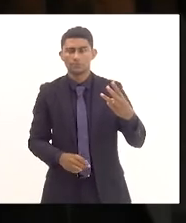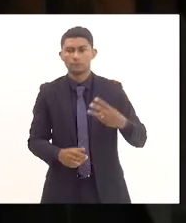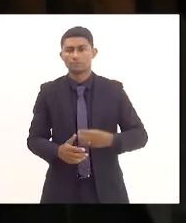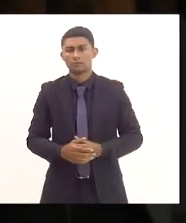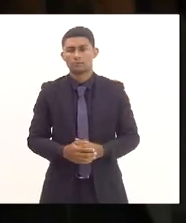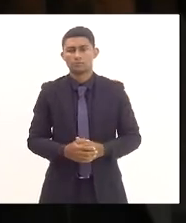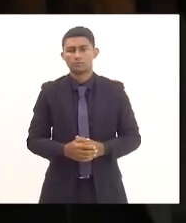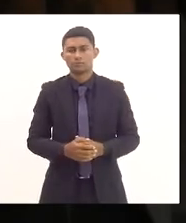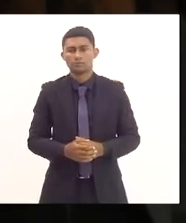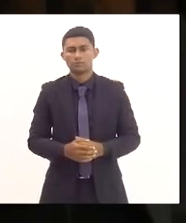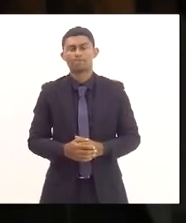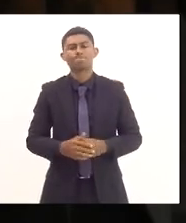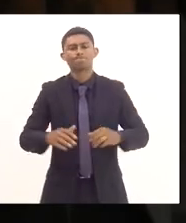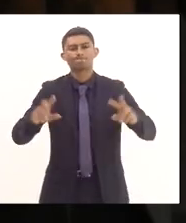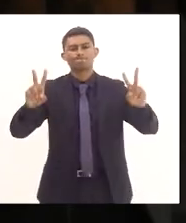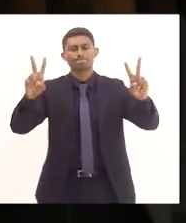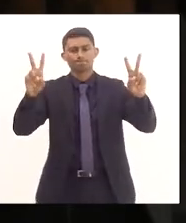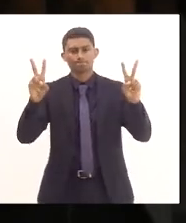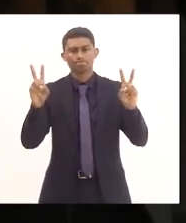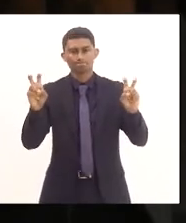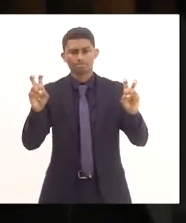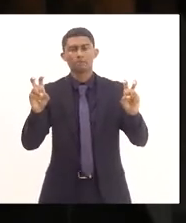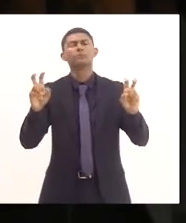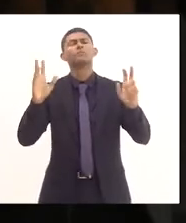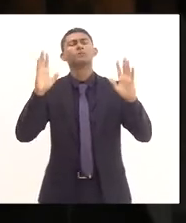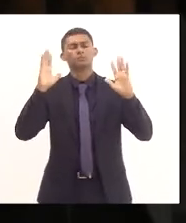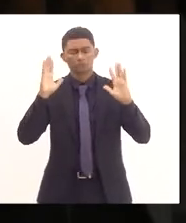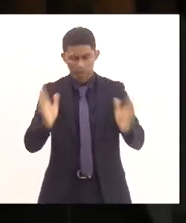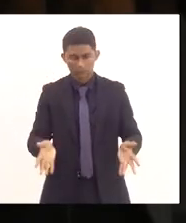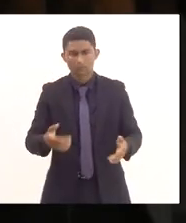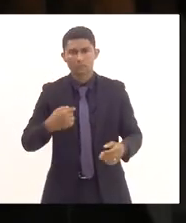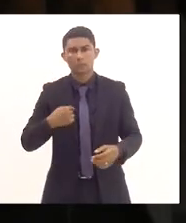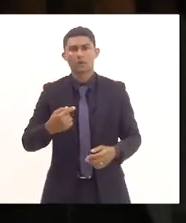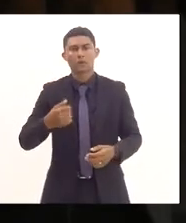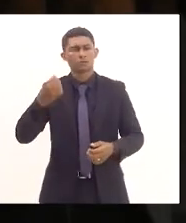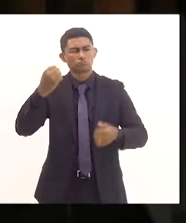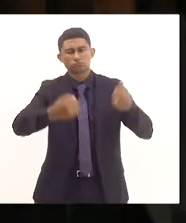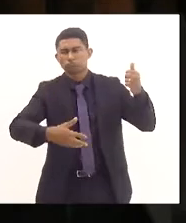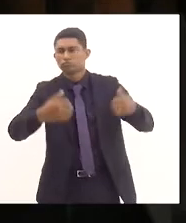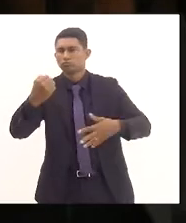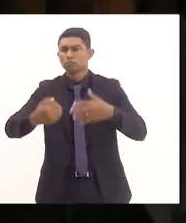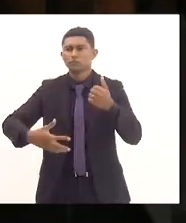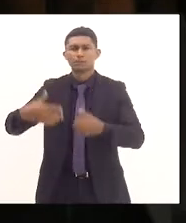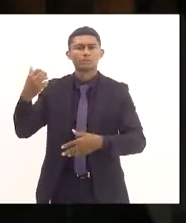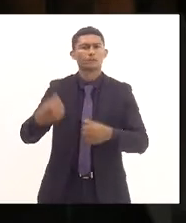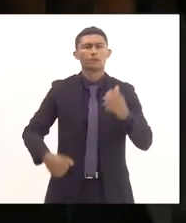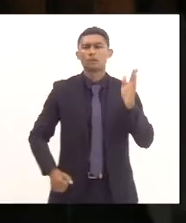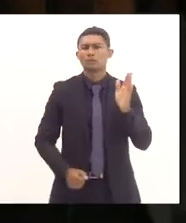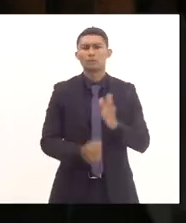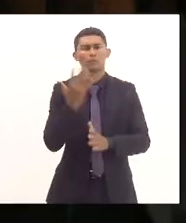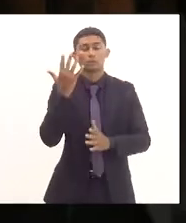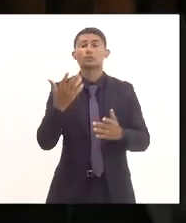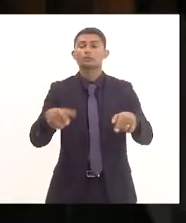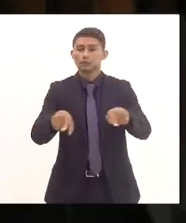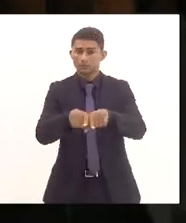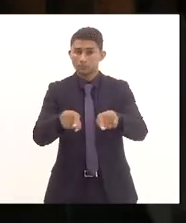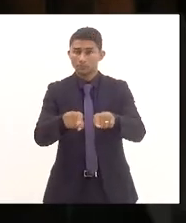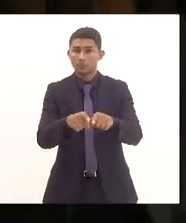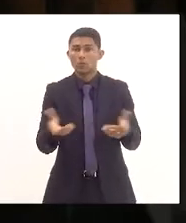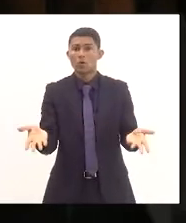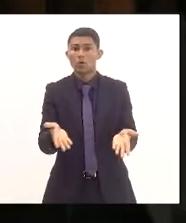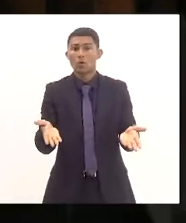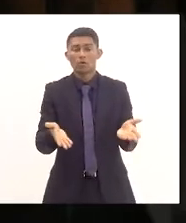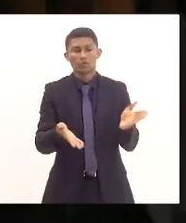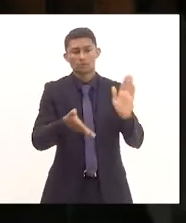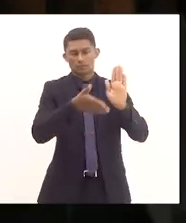um tema que eu venho repetindo não vou colocar isso também na ordem do dia